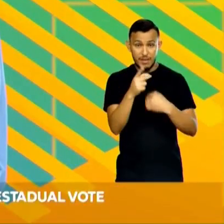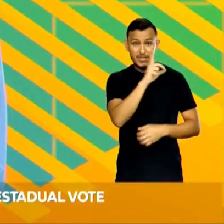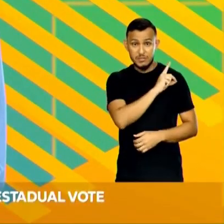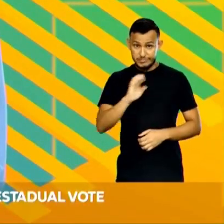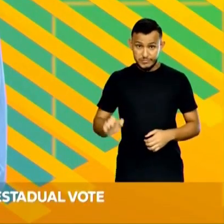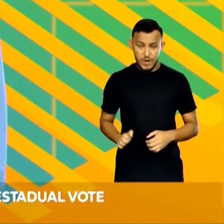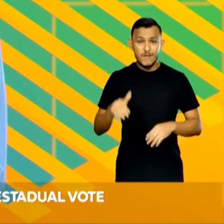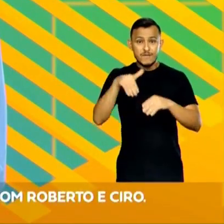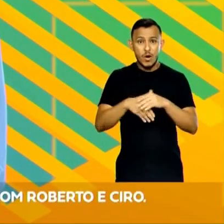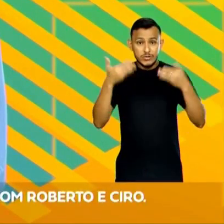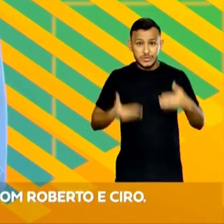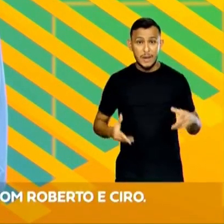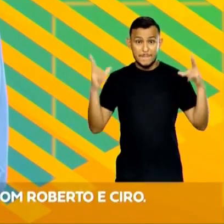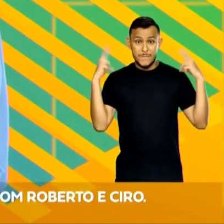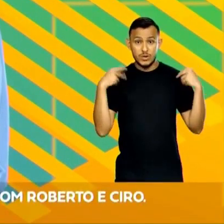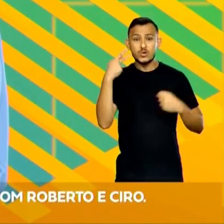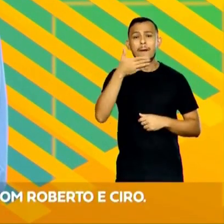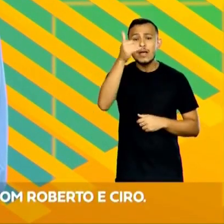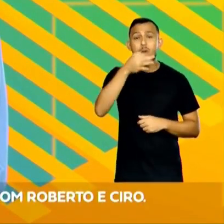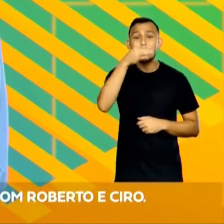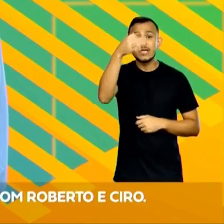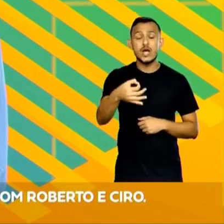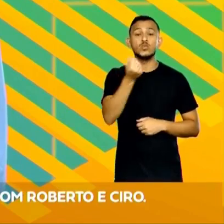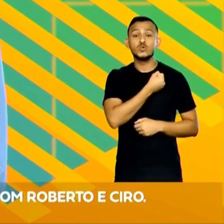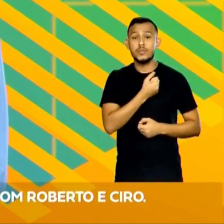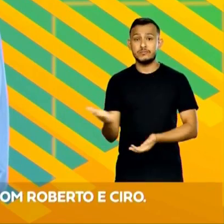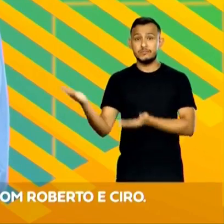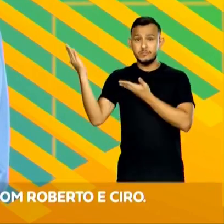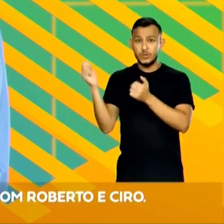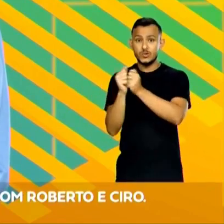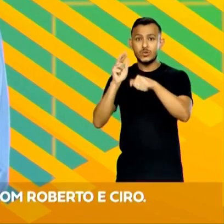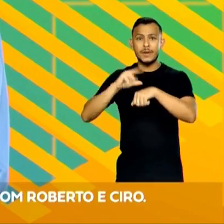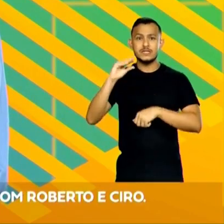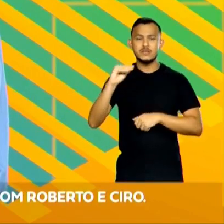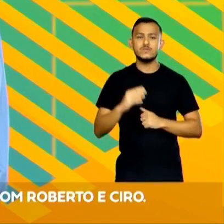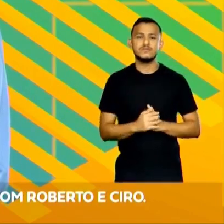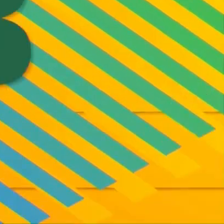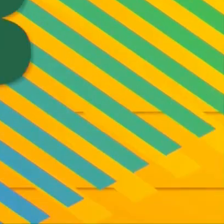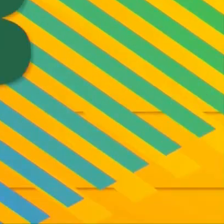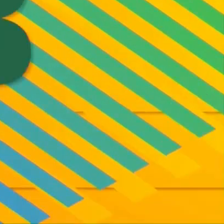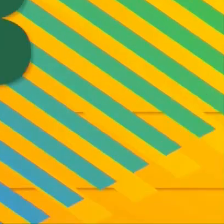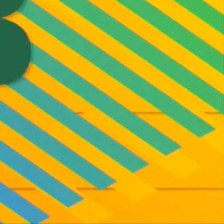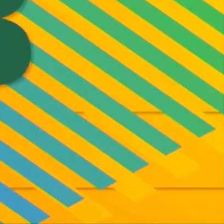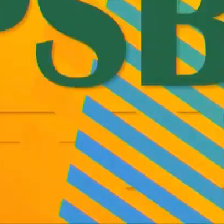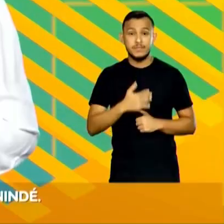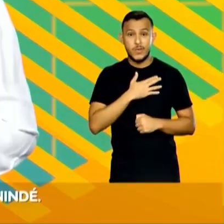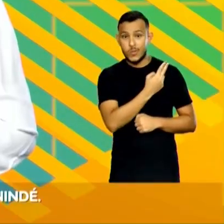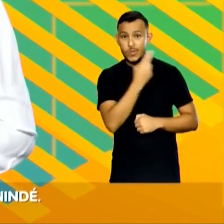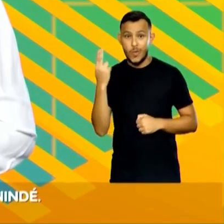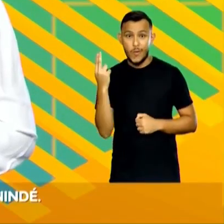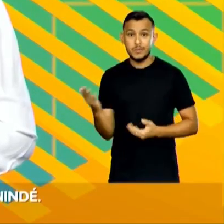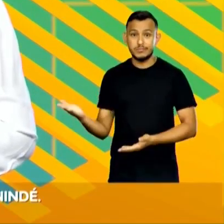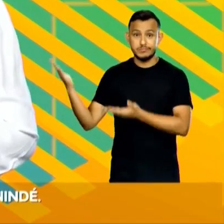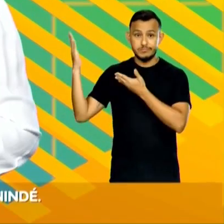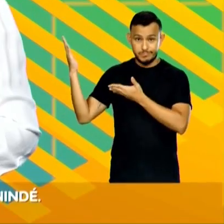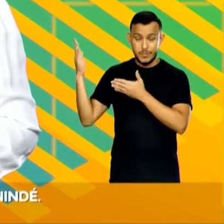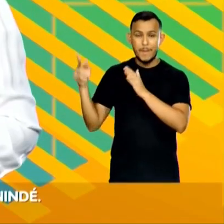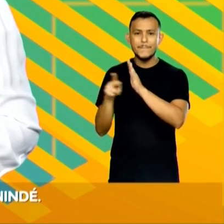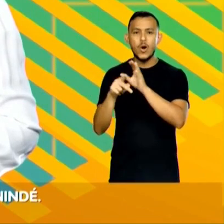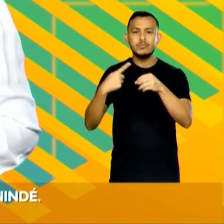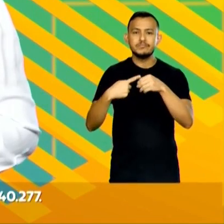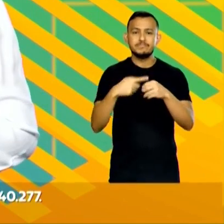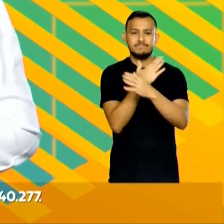família, para deputado estadual, vote Motorista Aragão. Sua melhor opção. Vote 12579 com Roberto e Ciro. PSB. Sou Gracinha